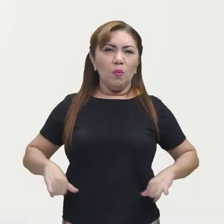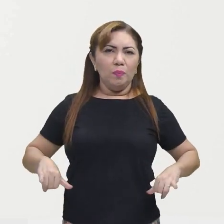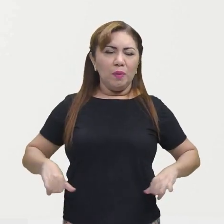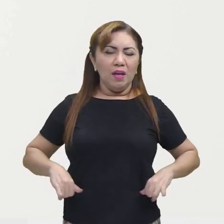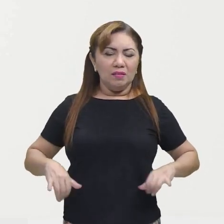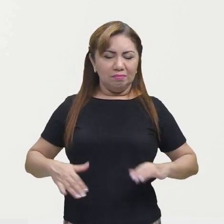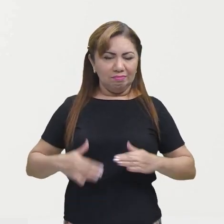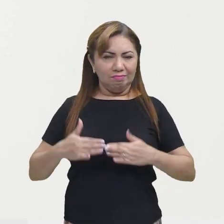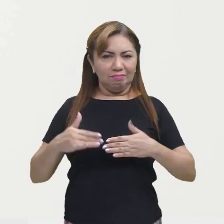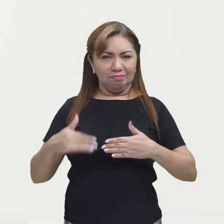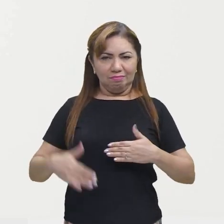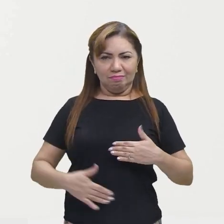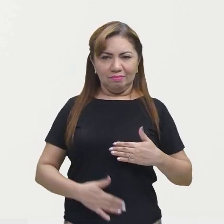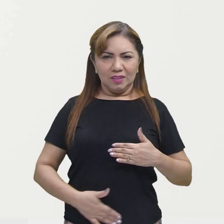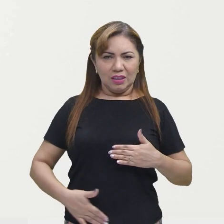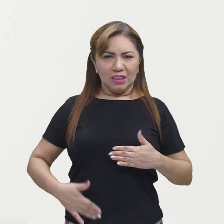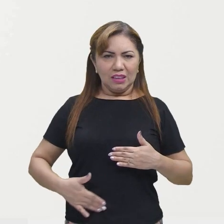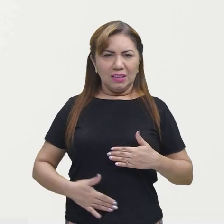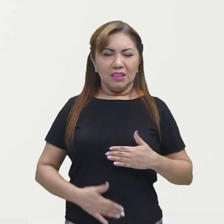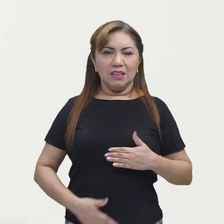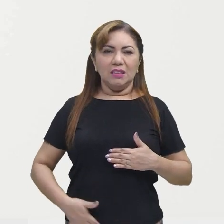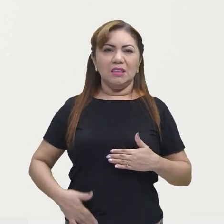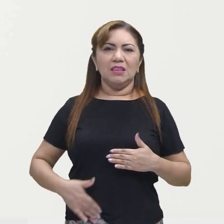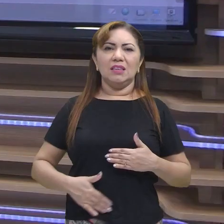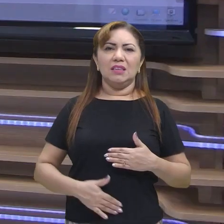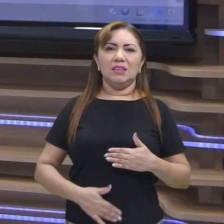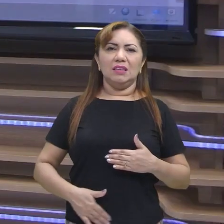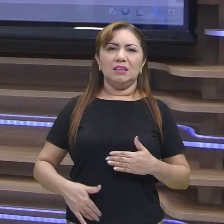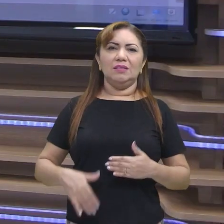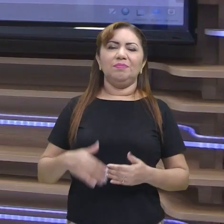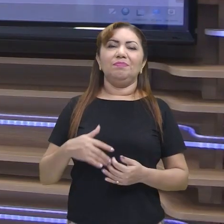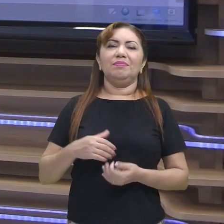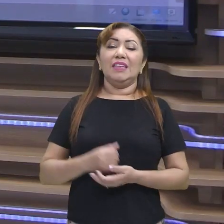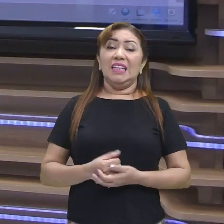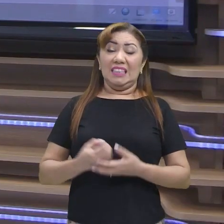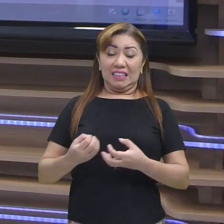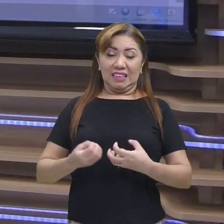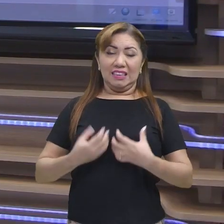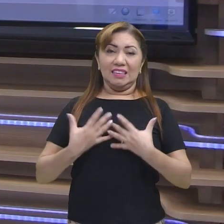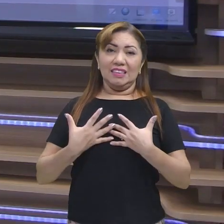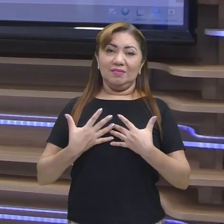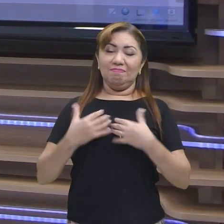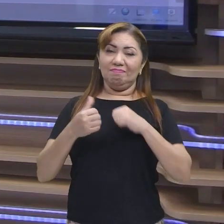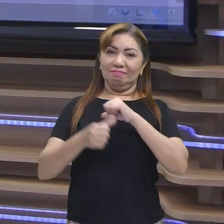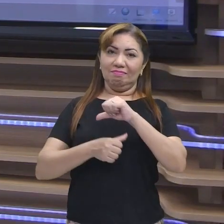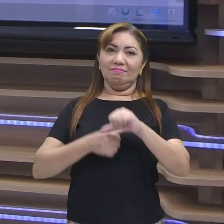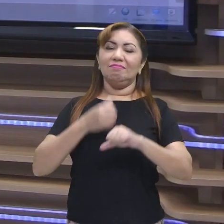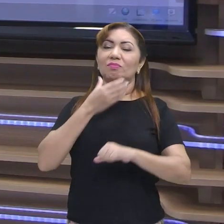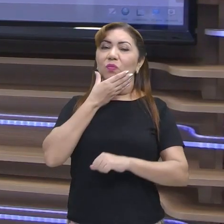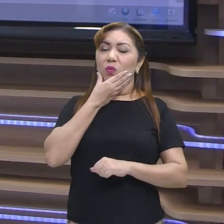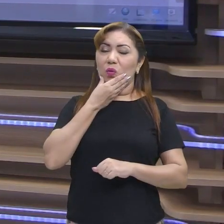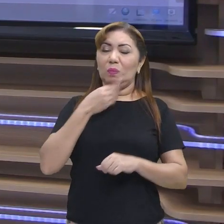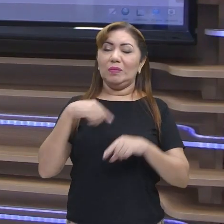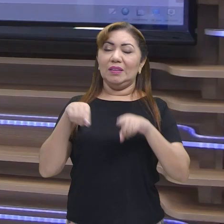Muito bem, então essas mudanças trazem grandes transformações nas mulheres e nos homens também.